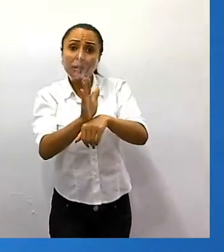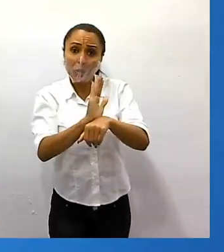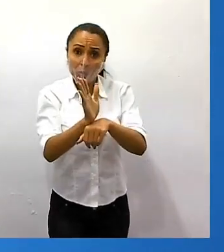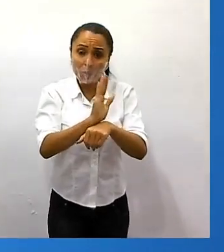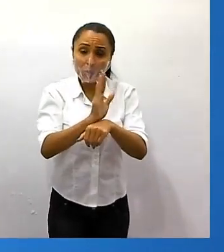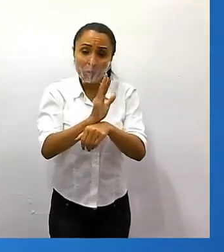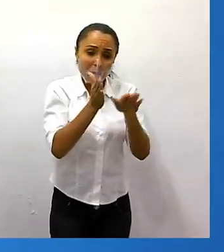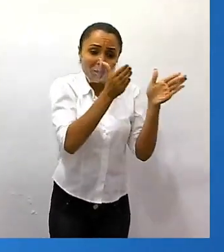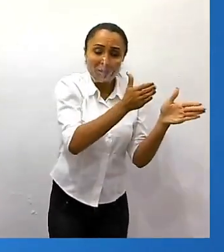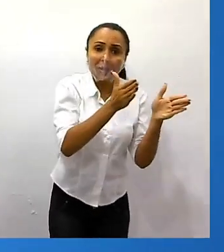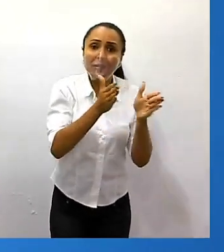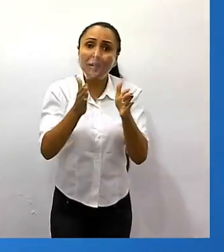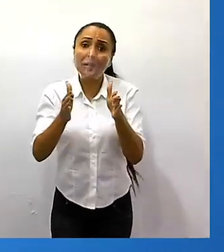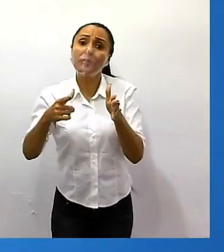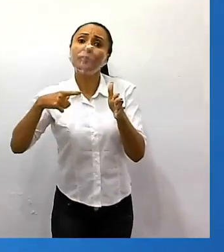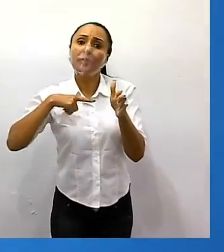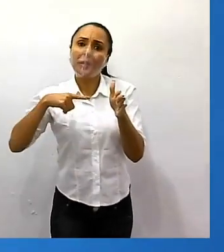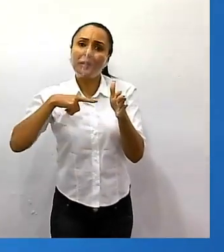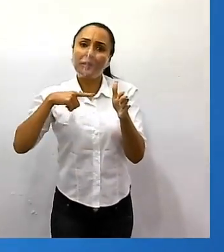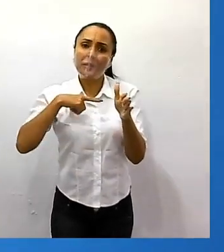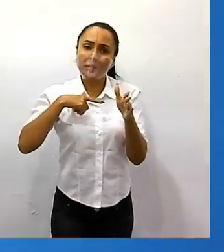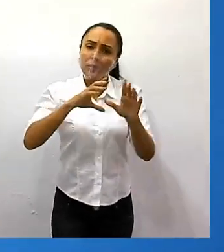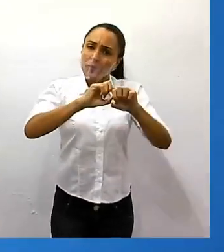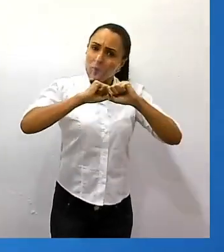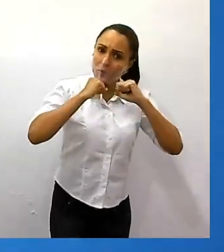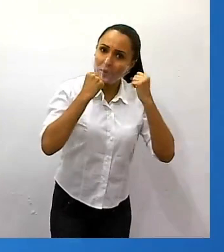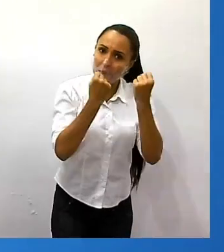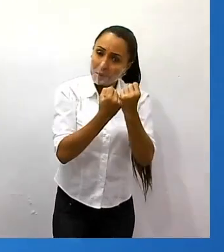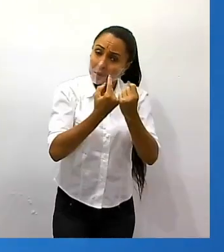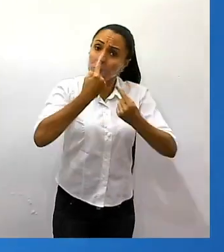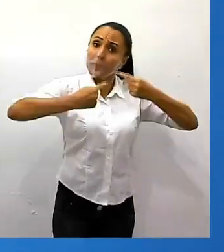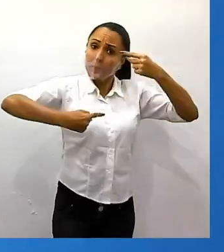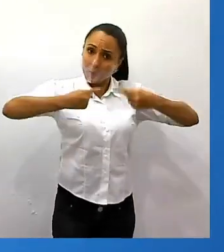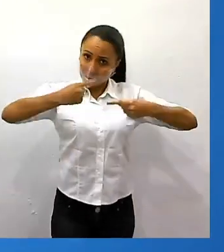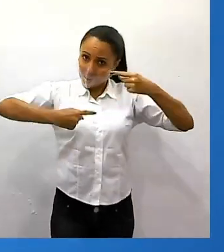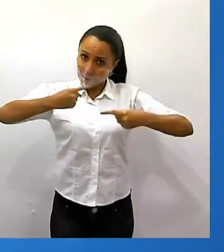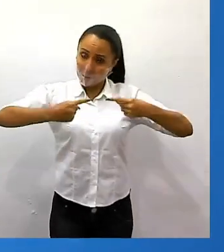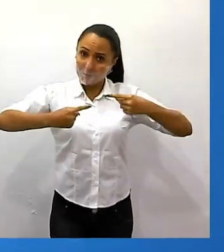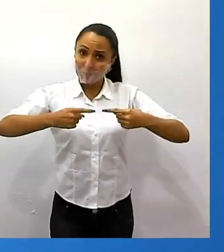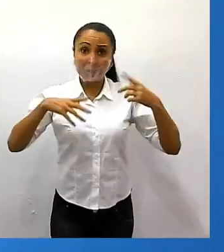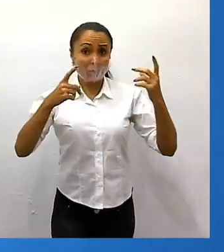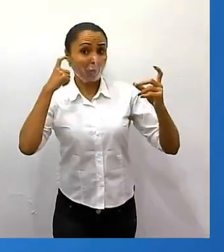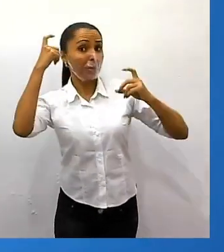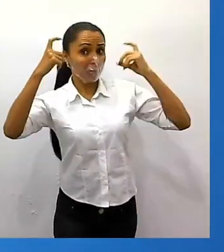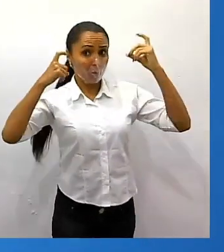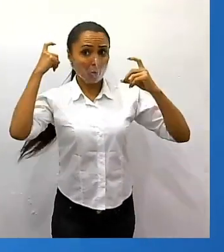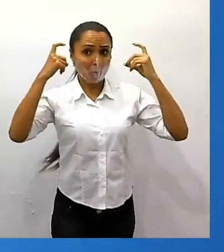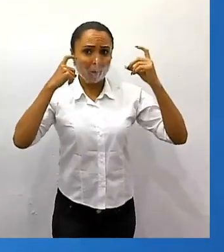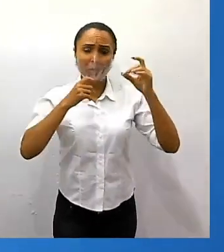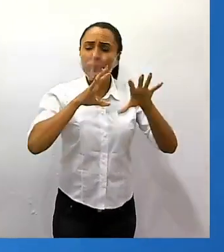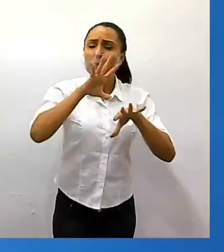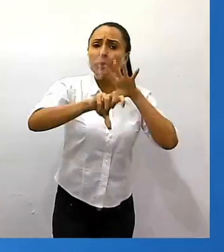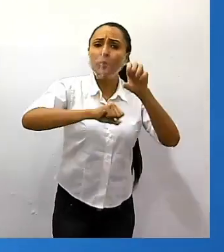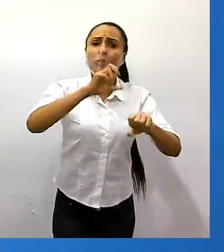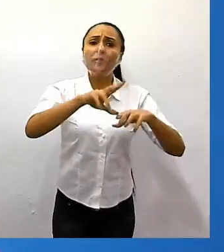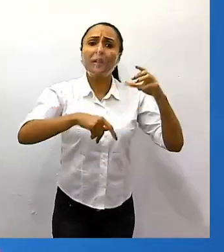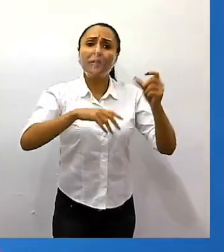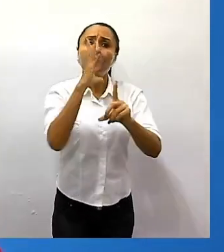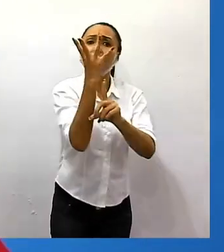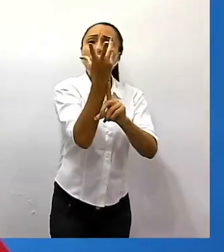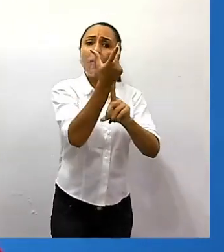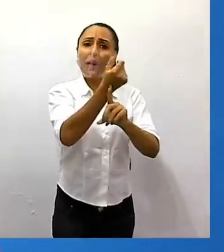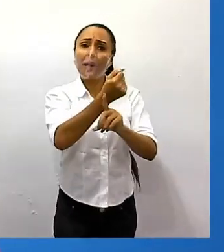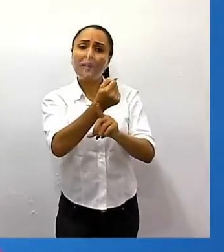nessa época, eles tinham esse caráter social, político, né? Tinham essas preocupações, buscavam uma arte